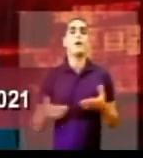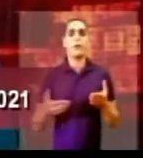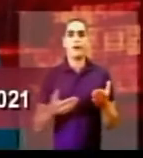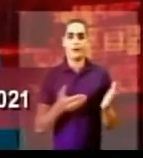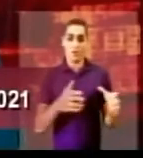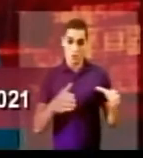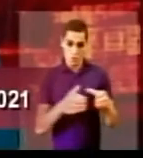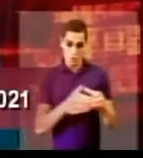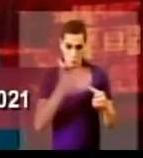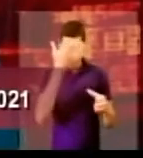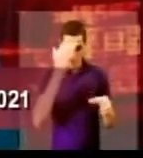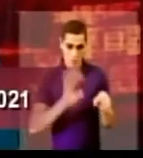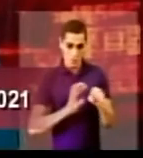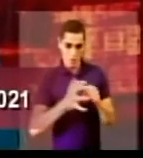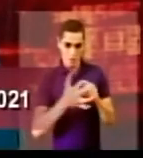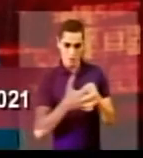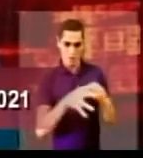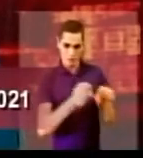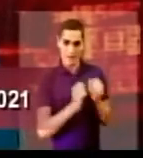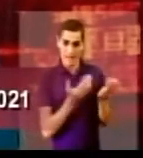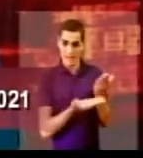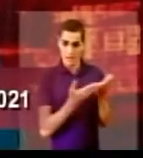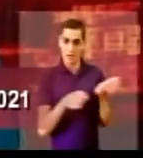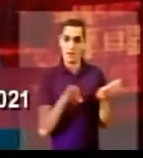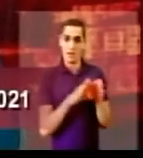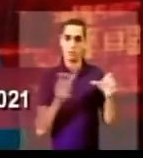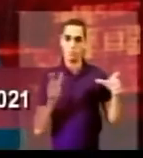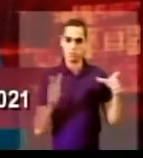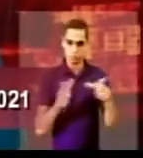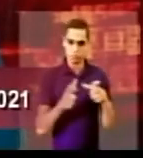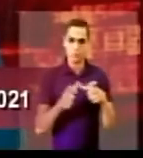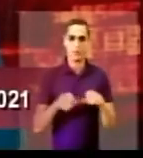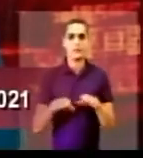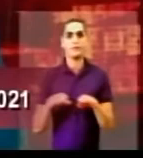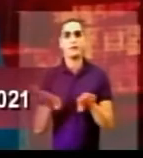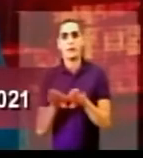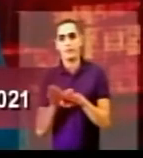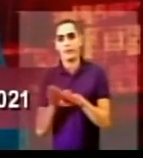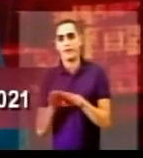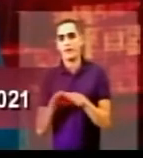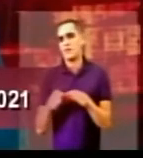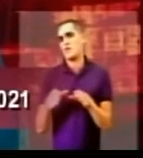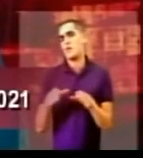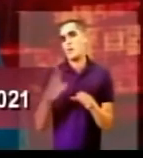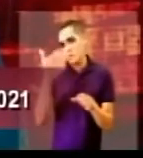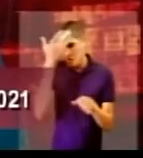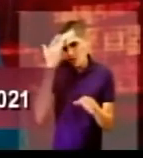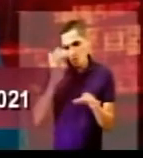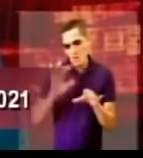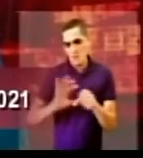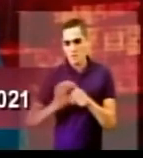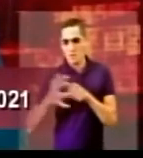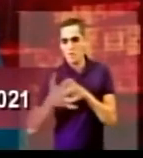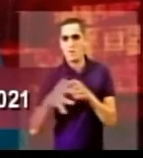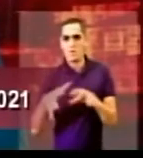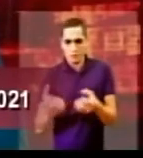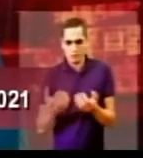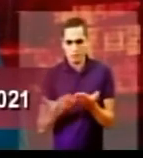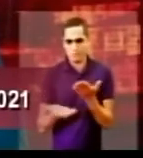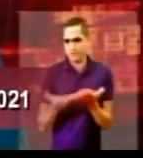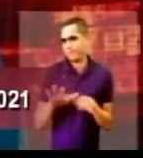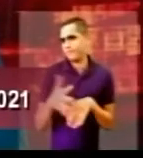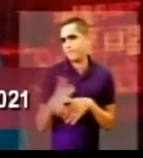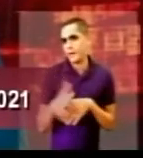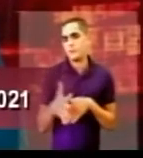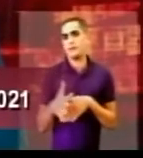caindo casos moderados, está aumentando, diminuindo a taxa de ocupação. Essa